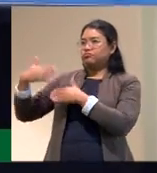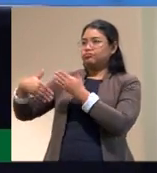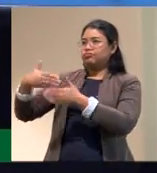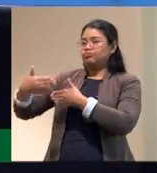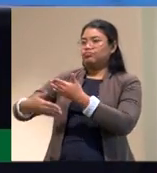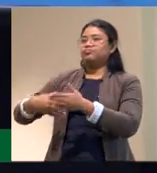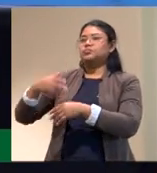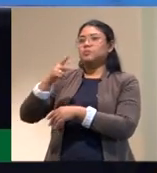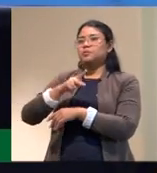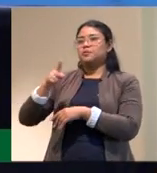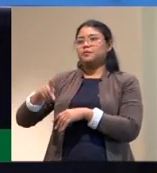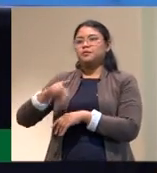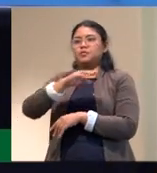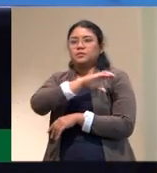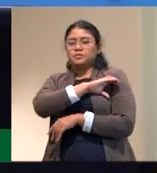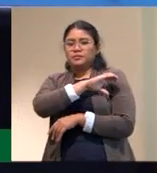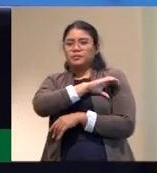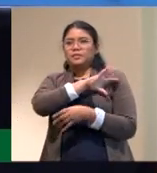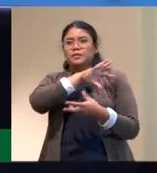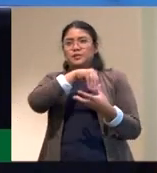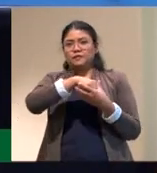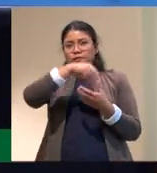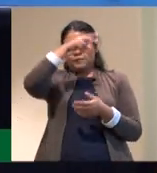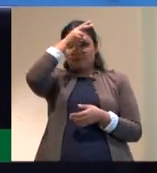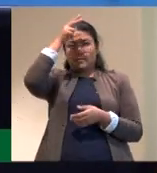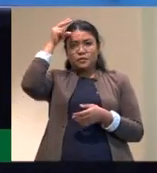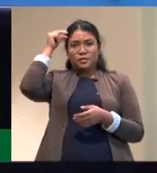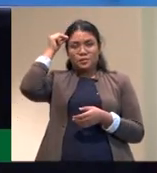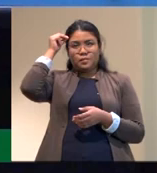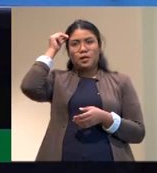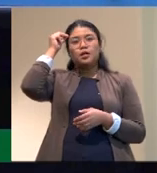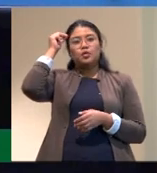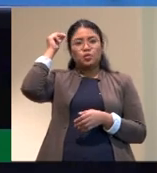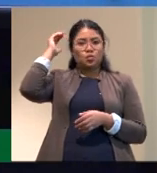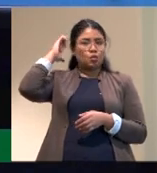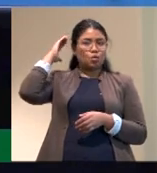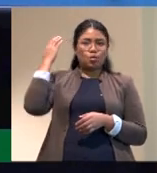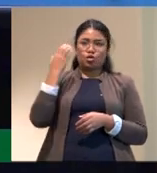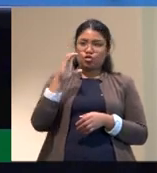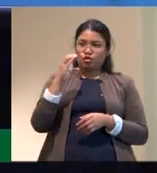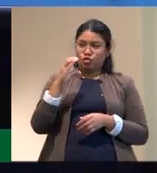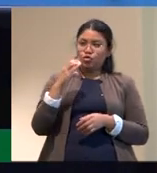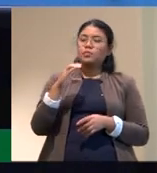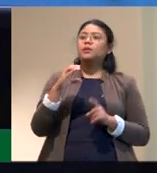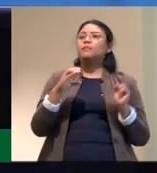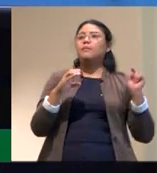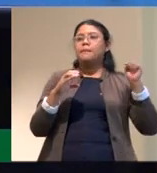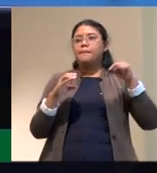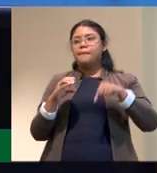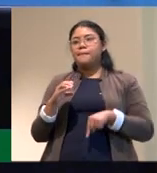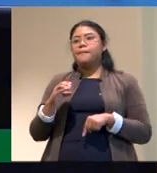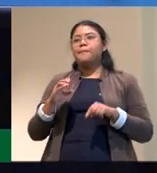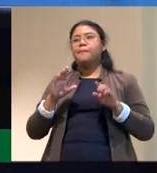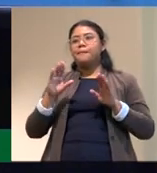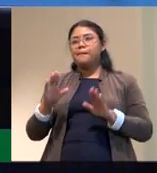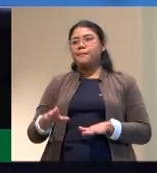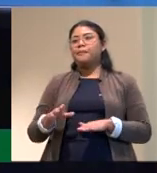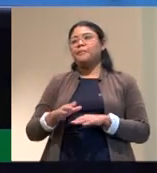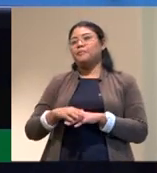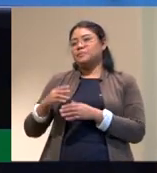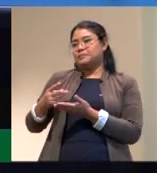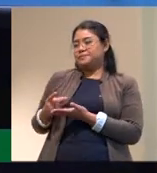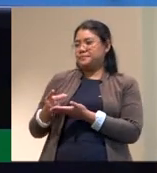professora de educação infantil na Prefeitura Municipal de Curitiba, mudei para cá e daqui nunca mais saí, como vocês podem